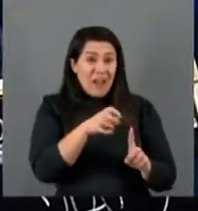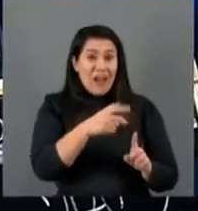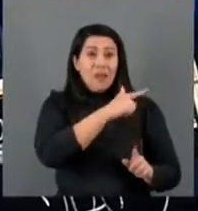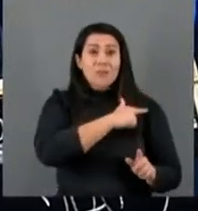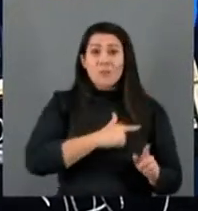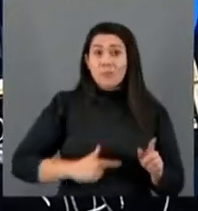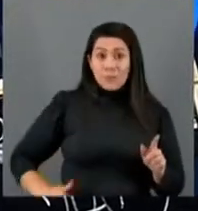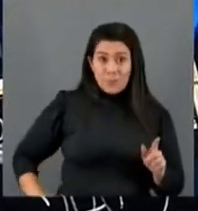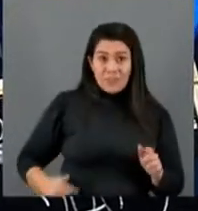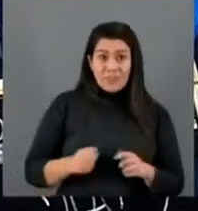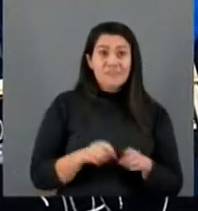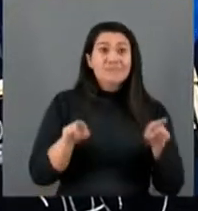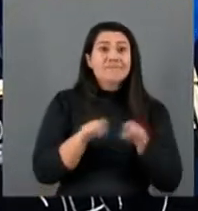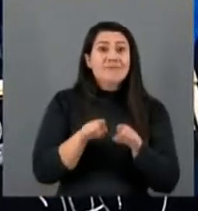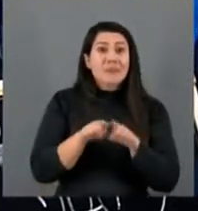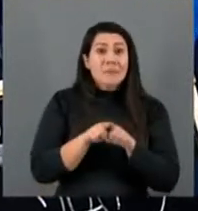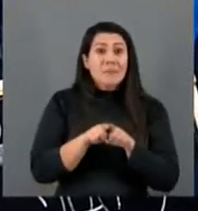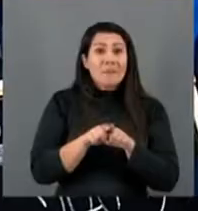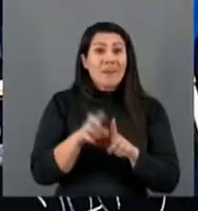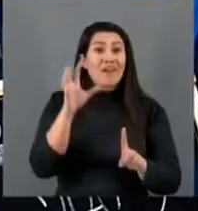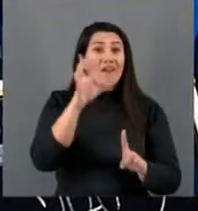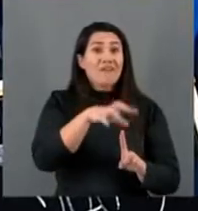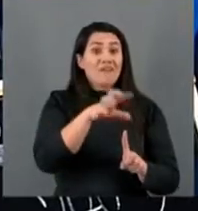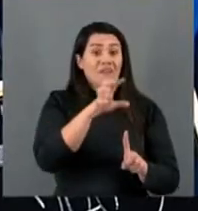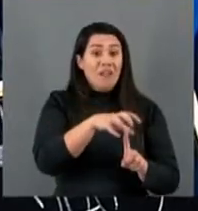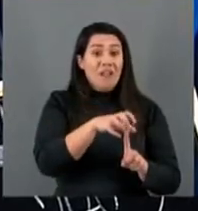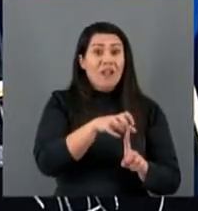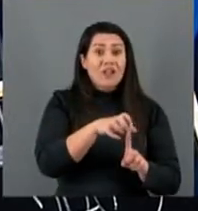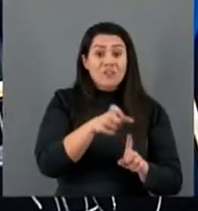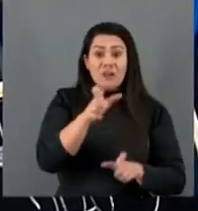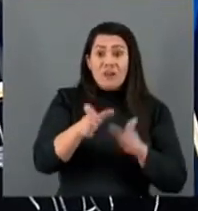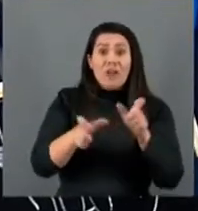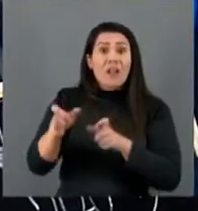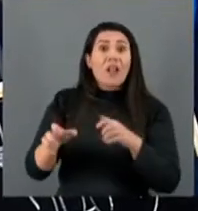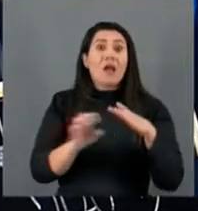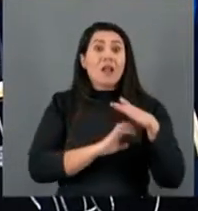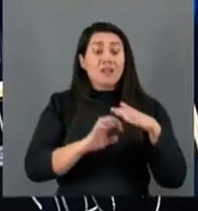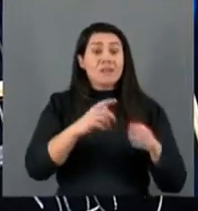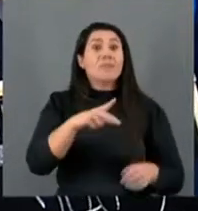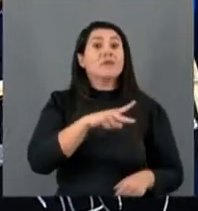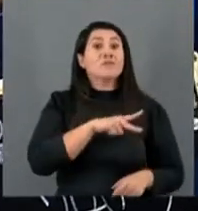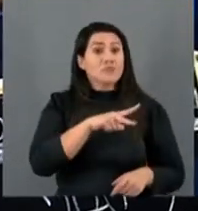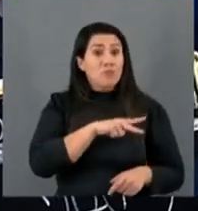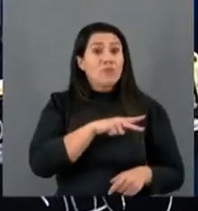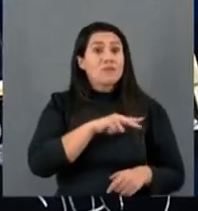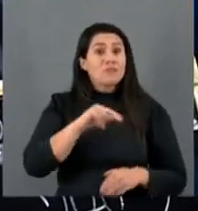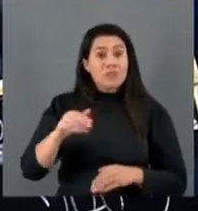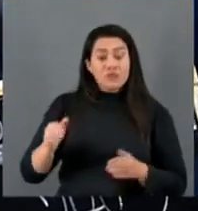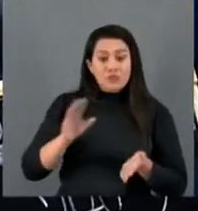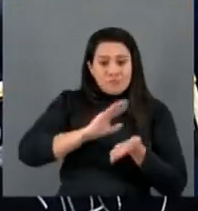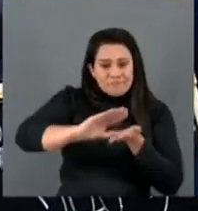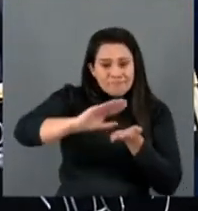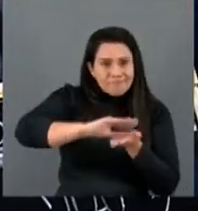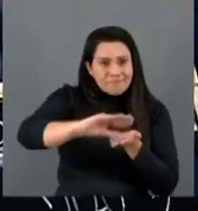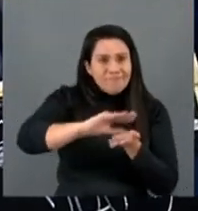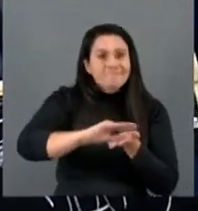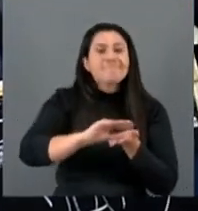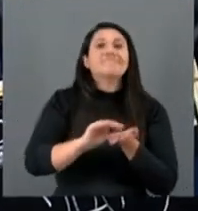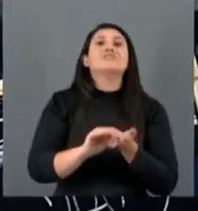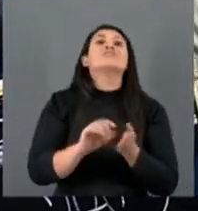a disposição da iniciativa privada de investir. E isso é que gera inflação